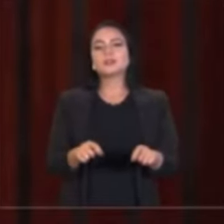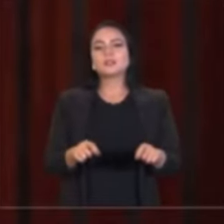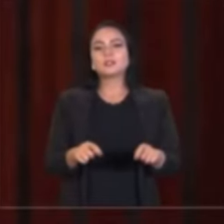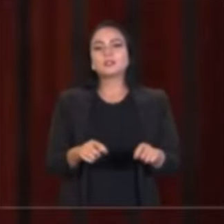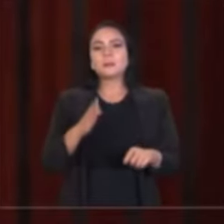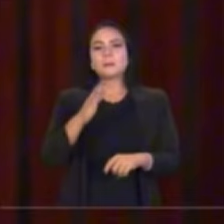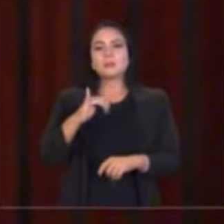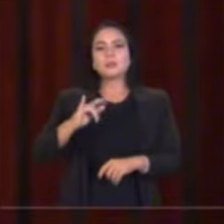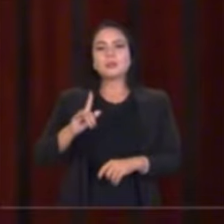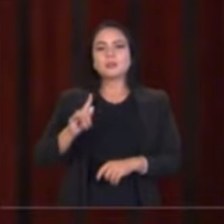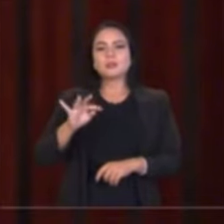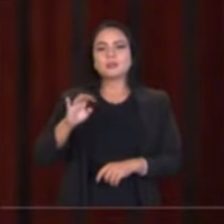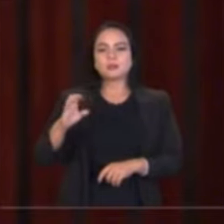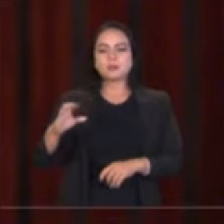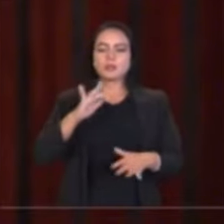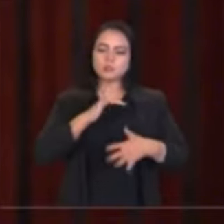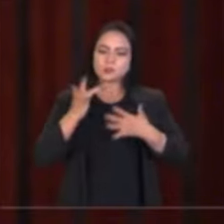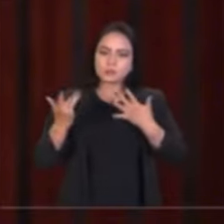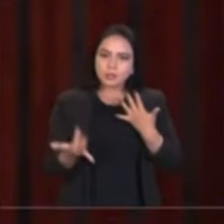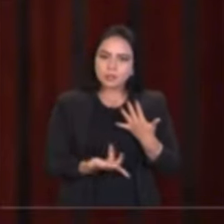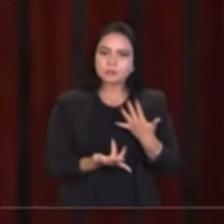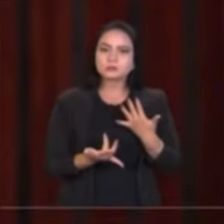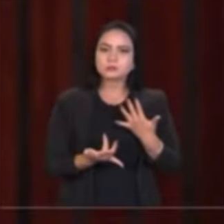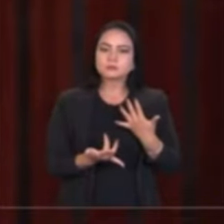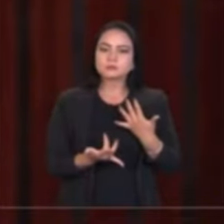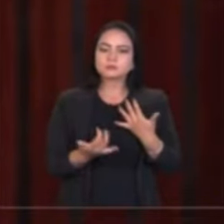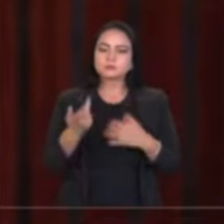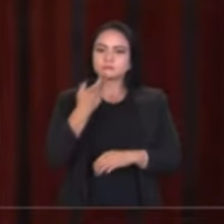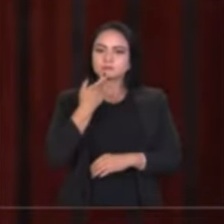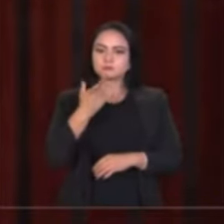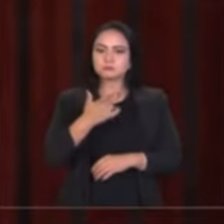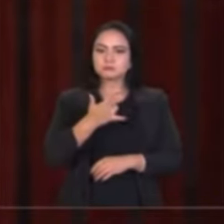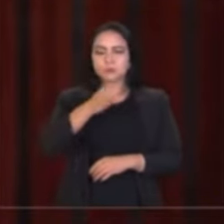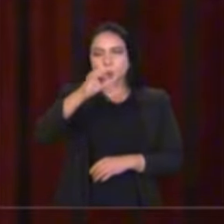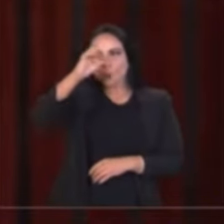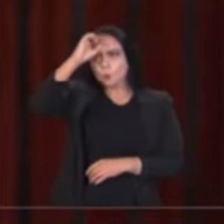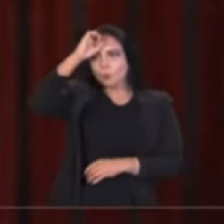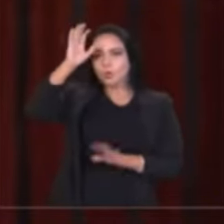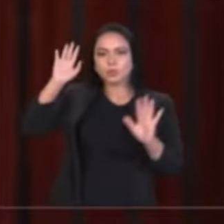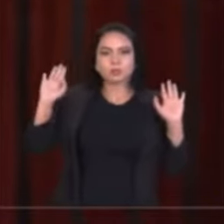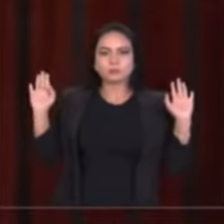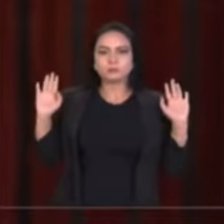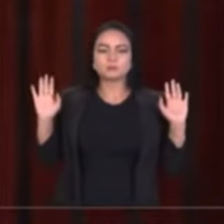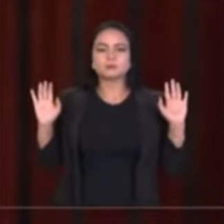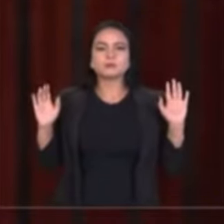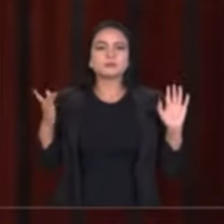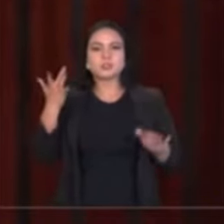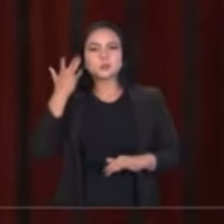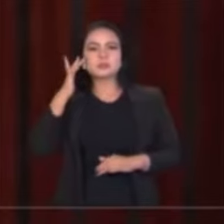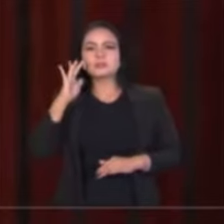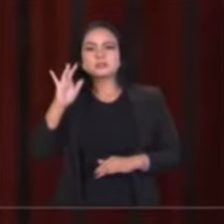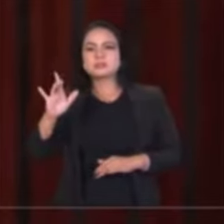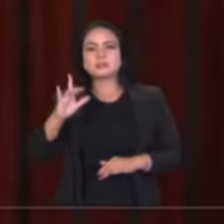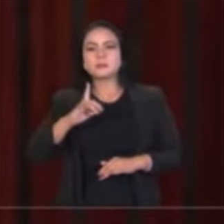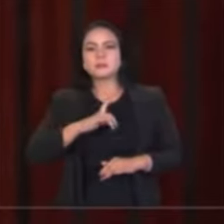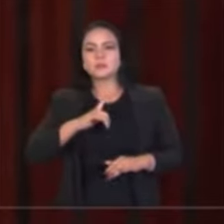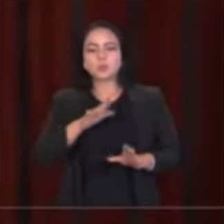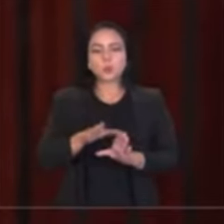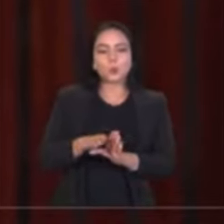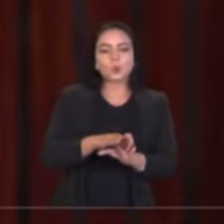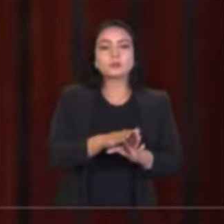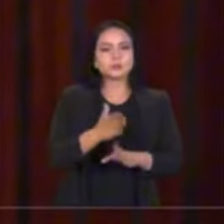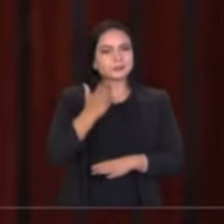das big techs, das redes sociais, alegarem ignorância, que não sabem que estão sendo